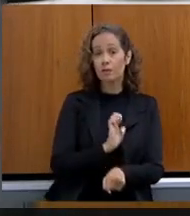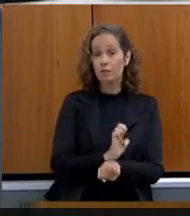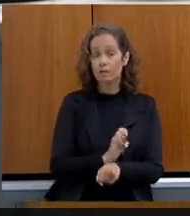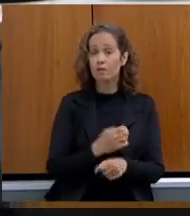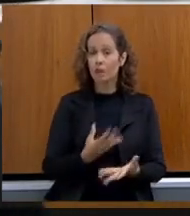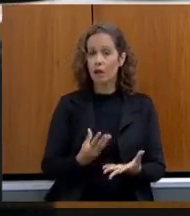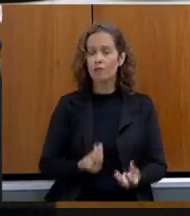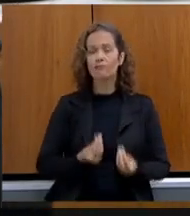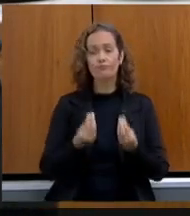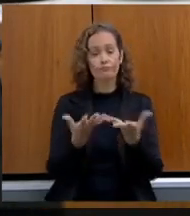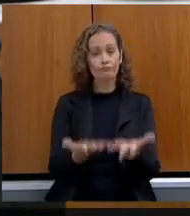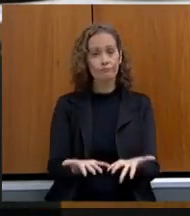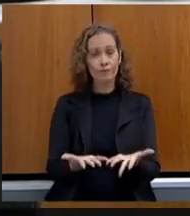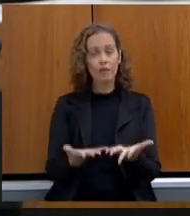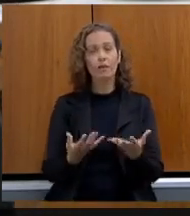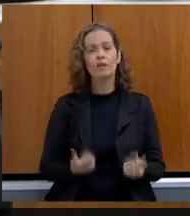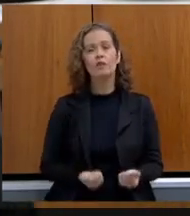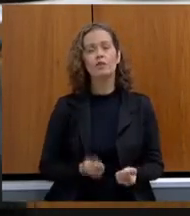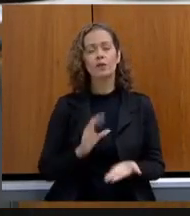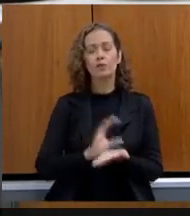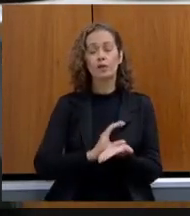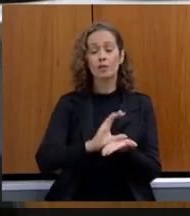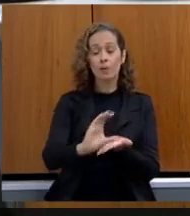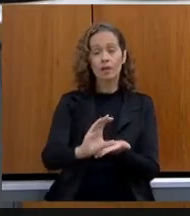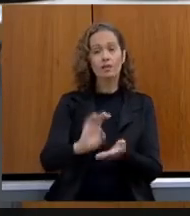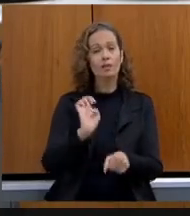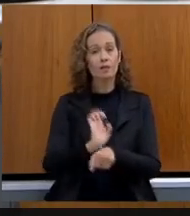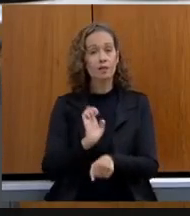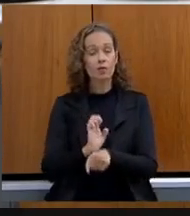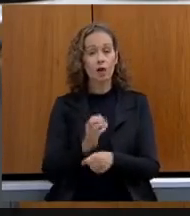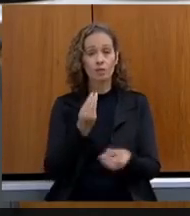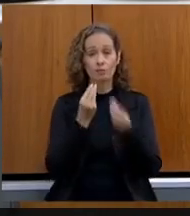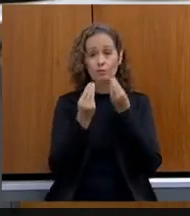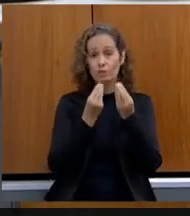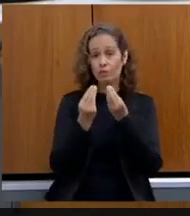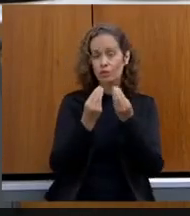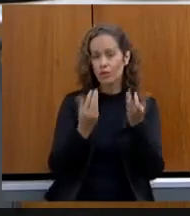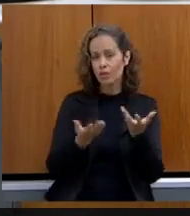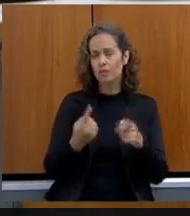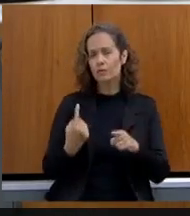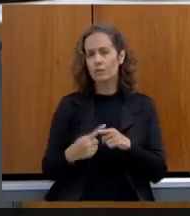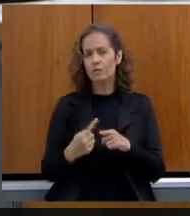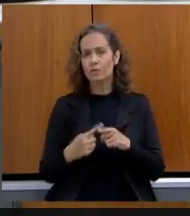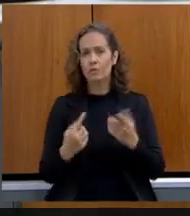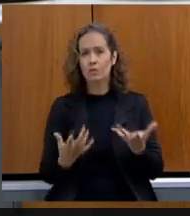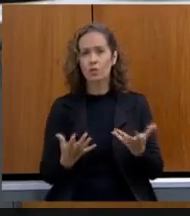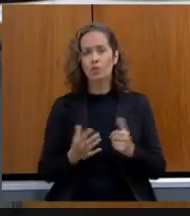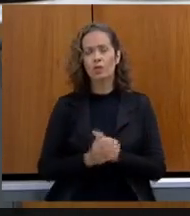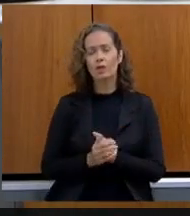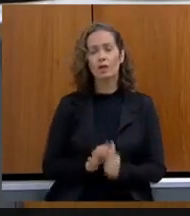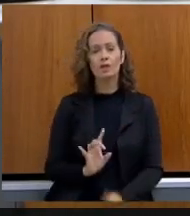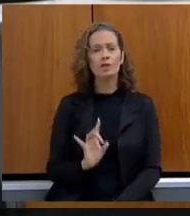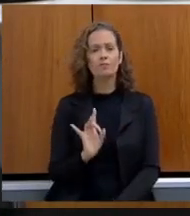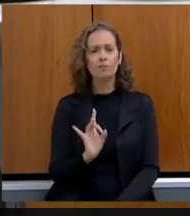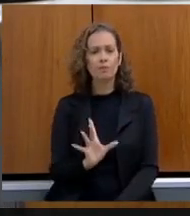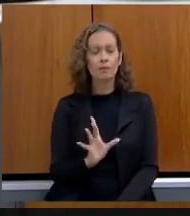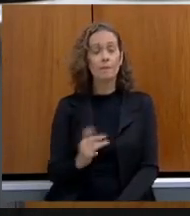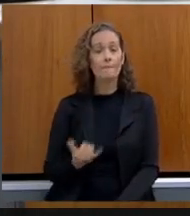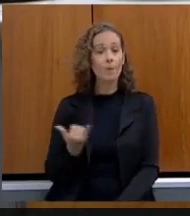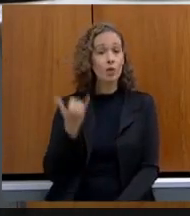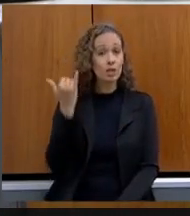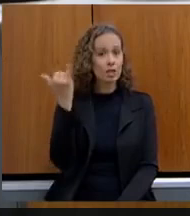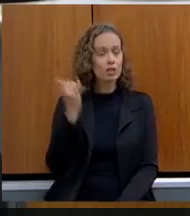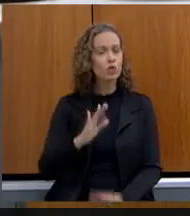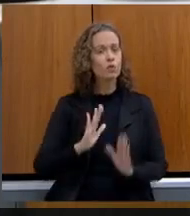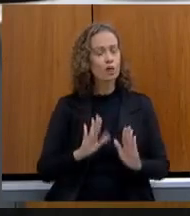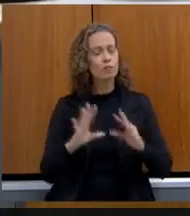obrigação a ofertar né o repasse Estadual de merenda porque recordo o final é apenas e muito importante